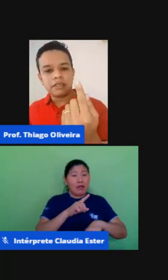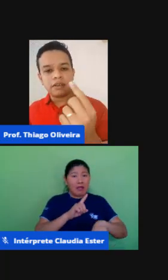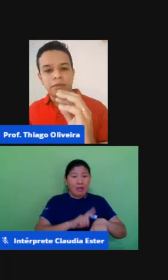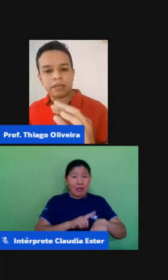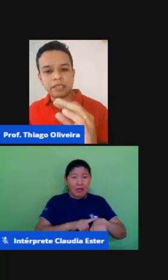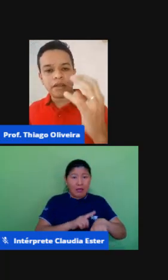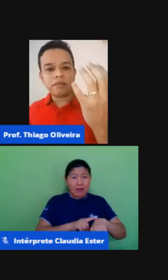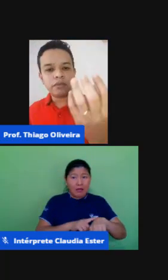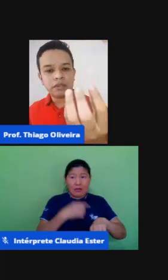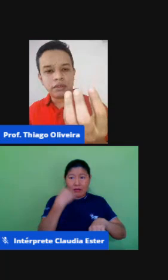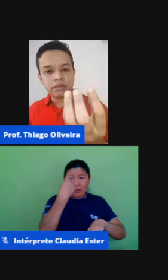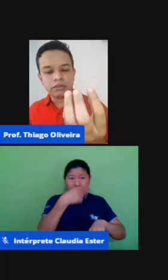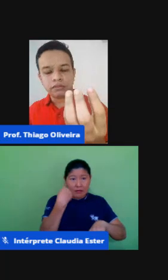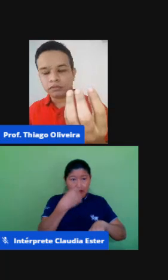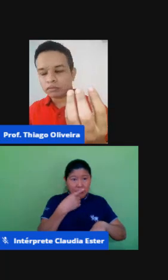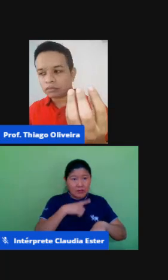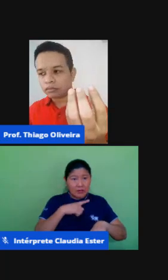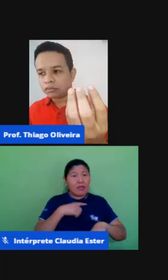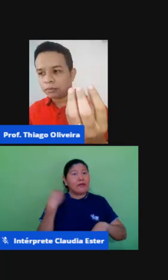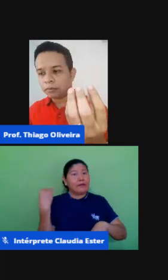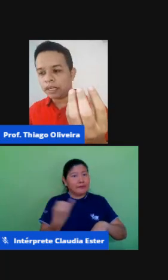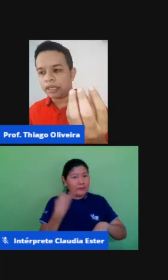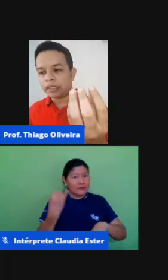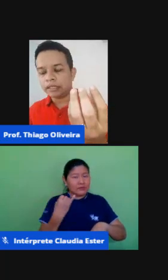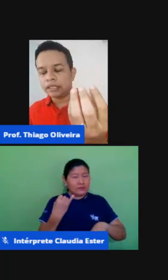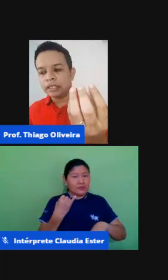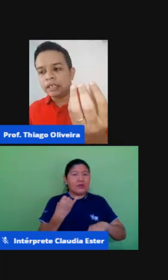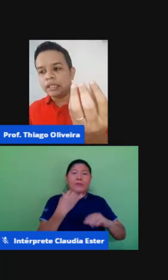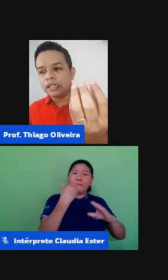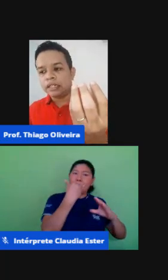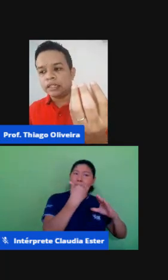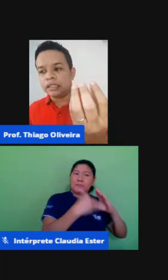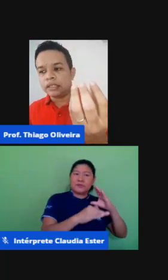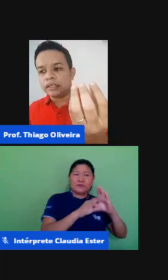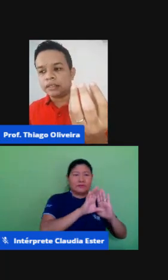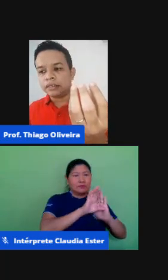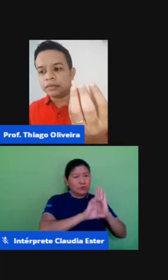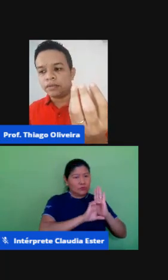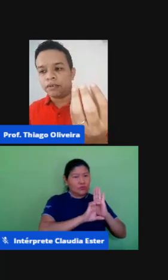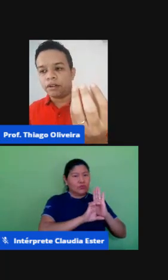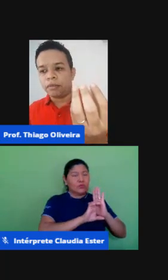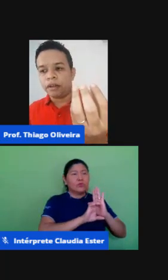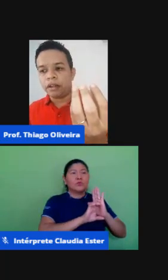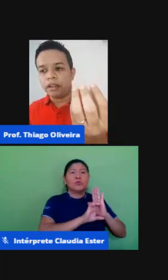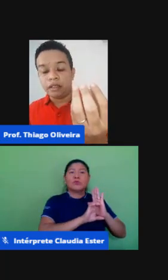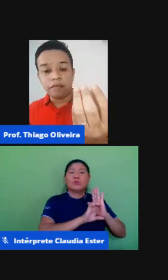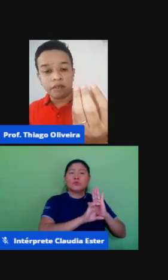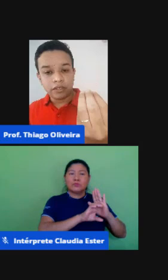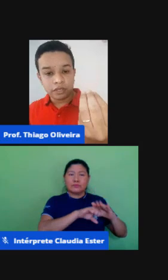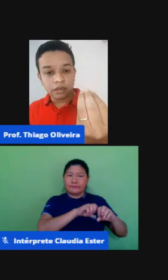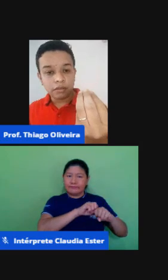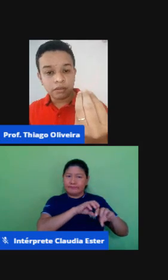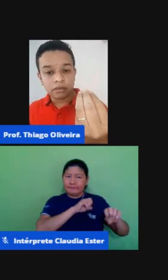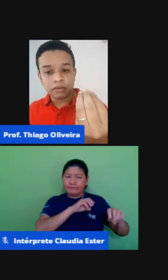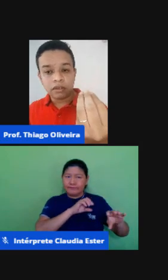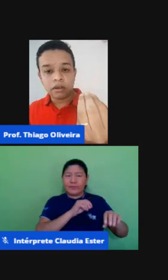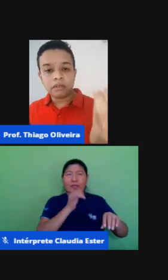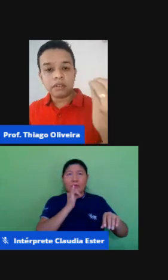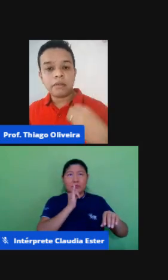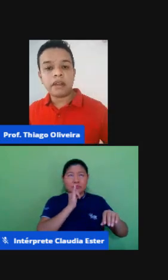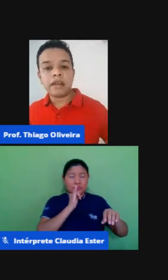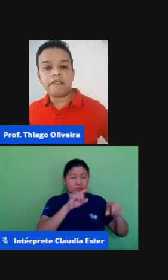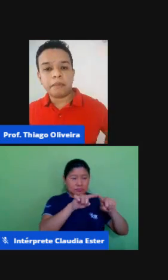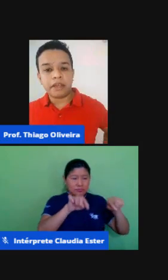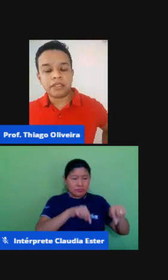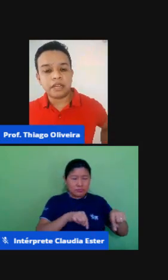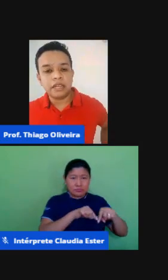investi a sala de aula, eu passava o conteúdo para eles de forma investida, o conteúdo